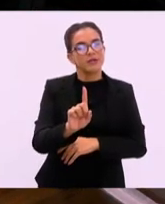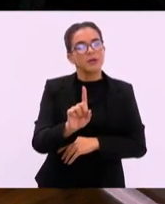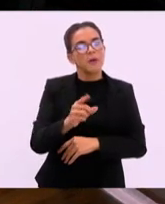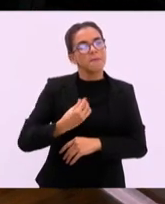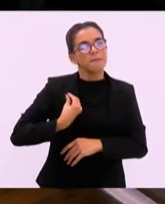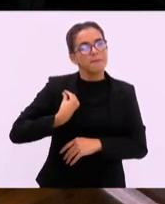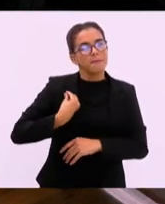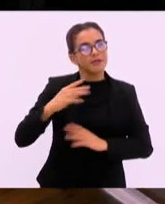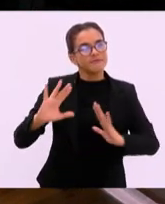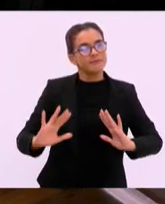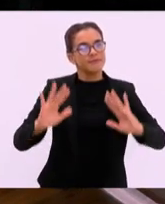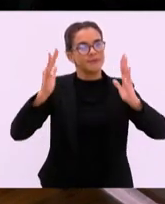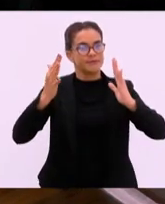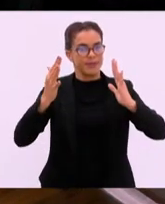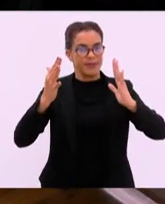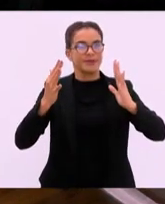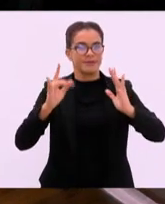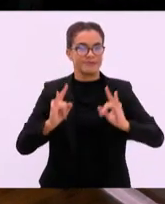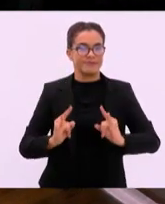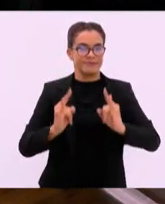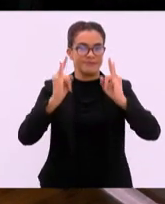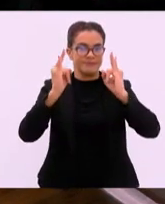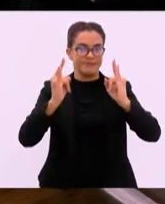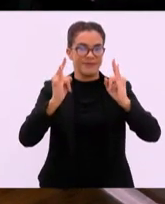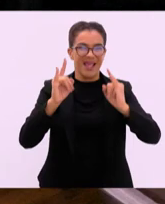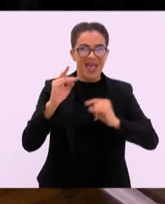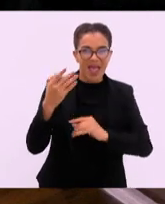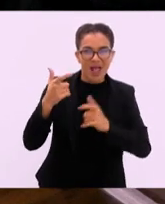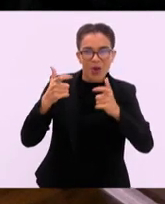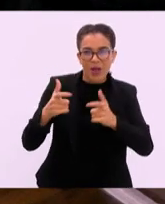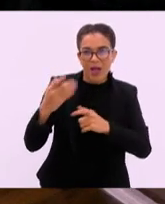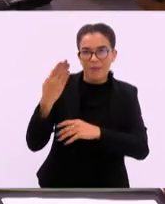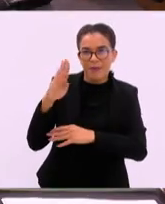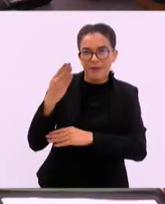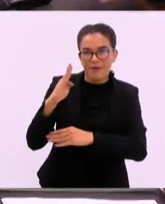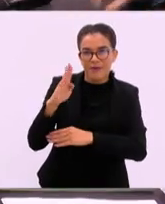de um evento lá. Né? Aquela em Botafogo, né? É.